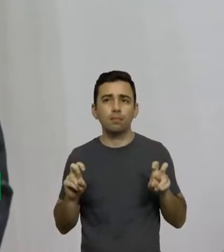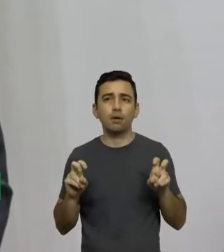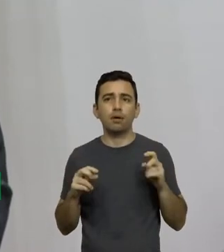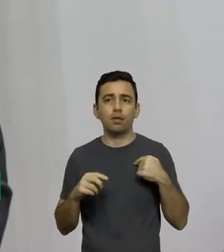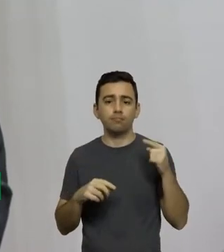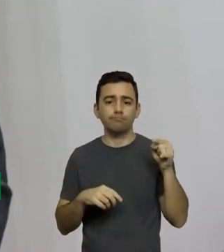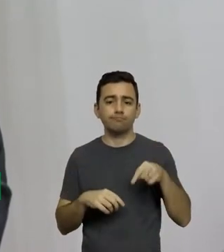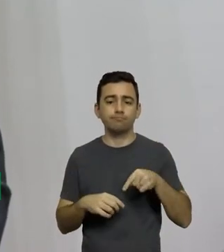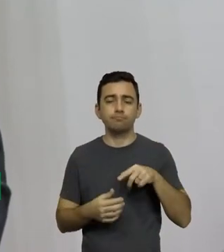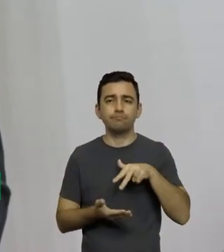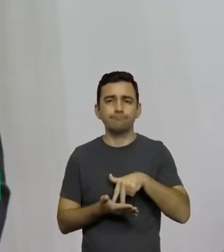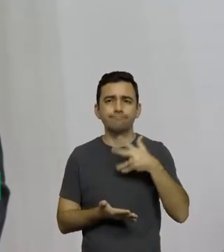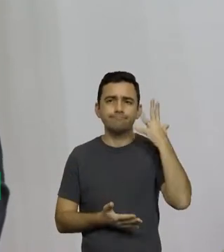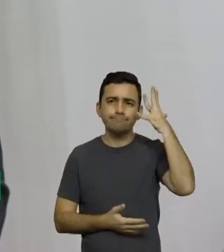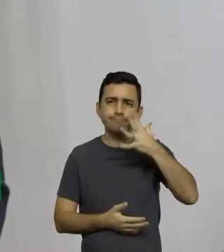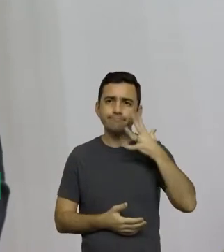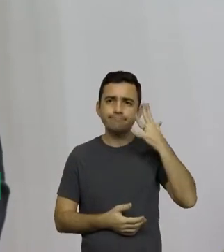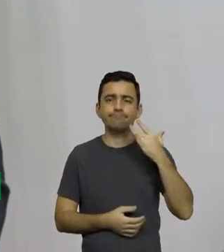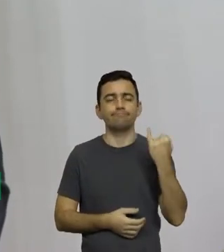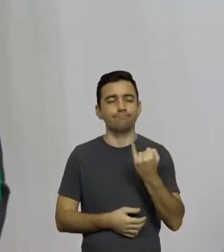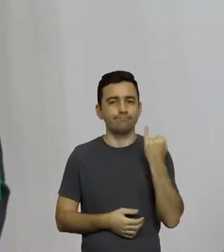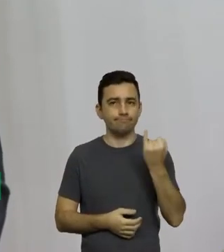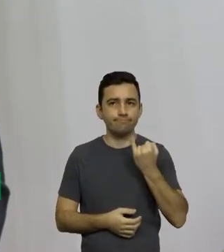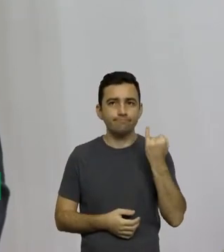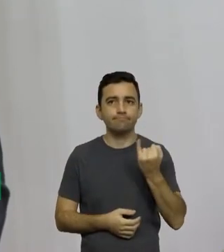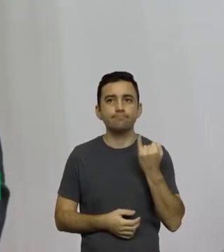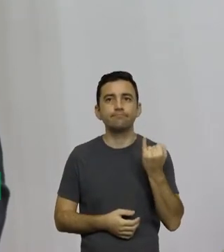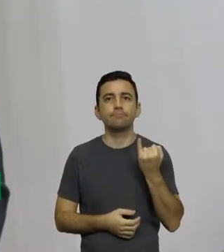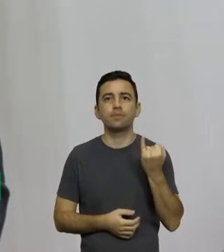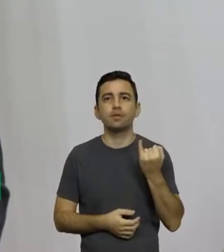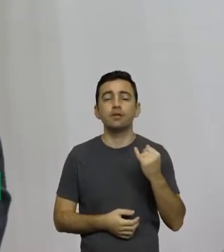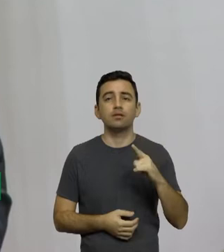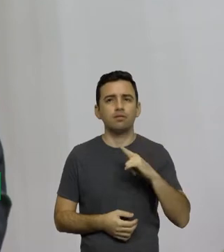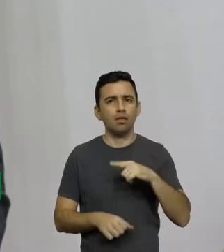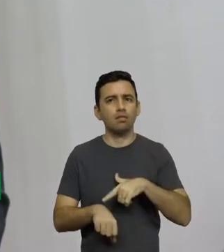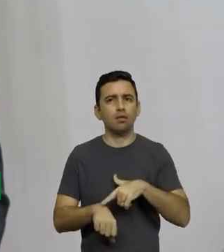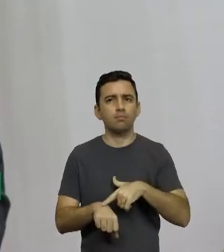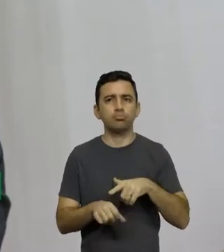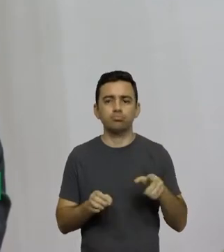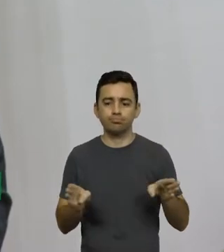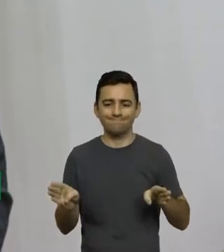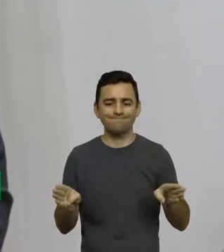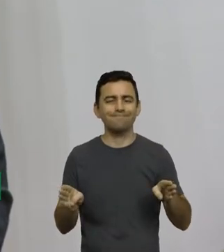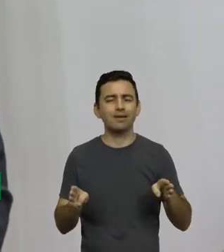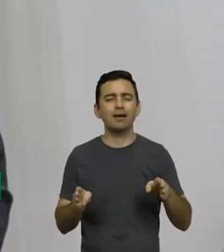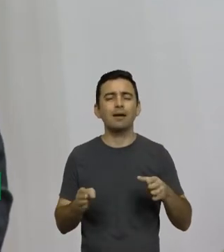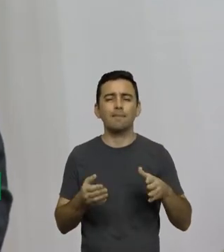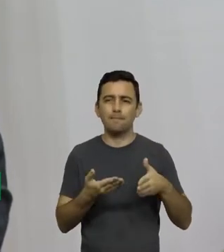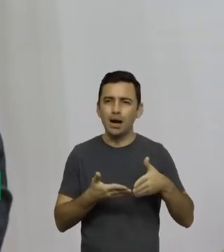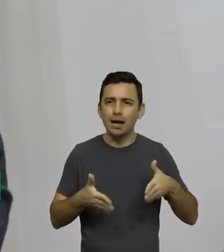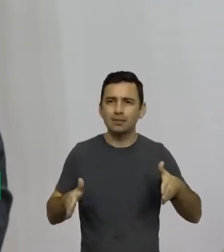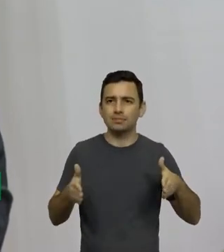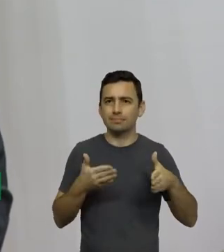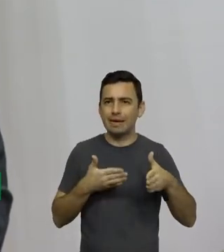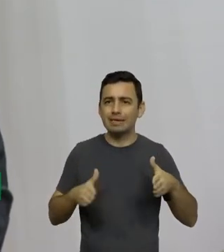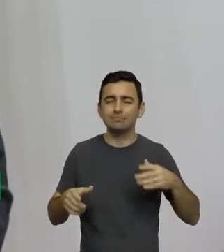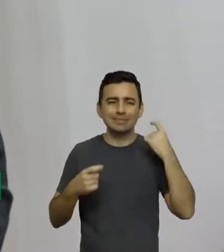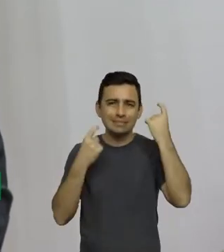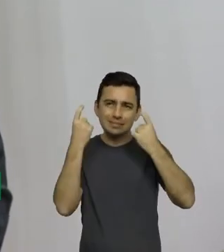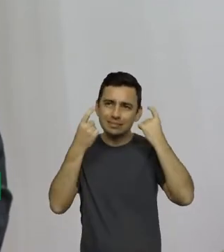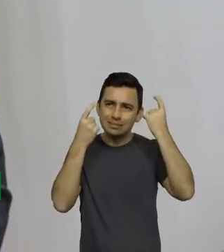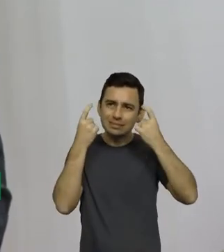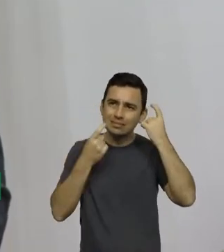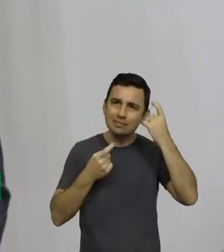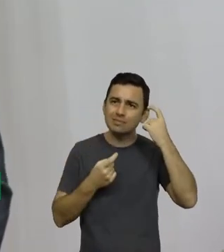de demasiado importante. E tem uma questão temporal também, que o tempo está passando e que vem preocupando muito boa